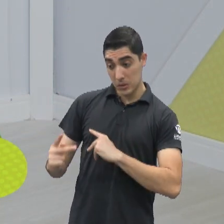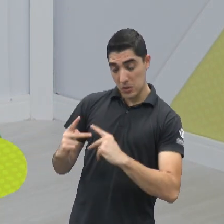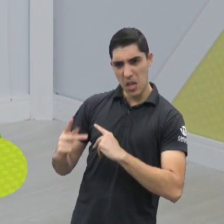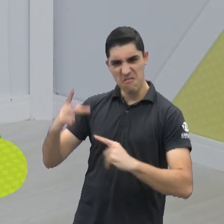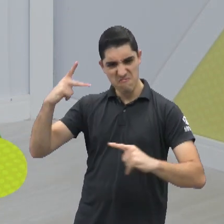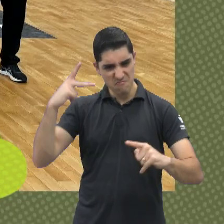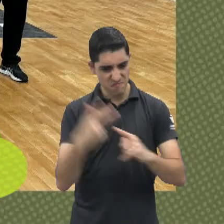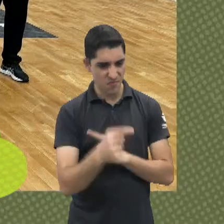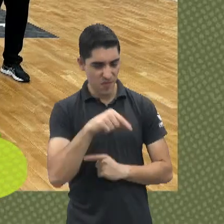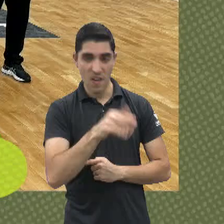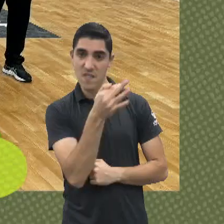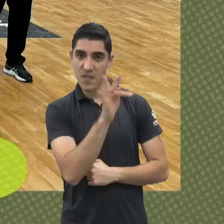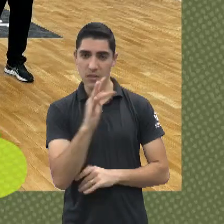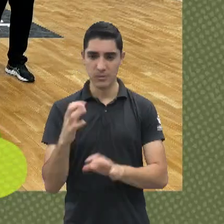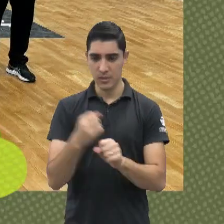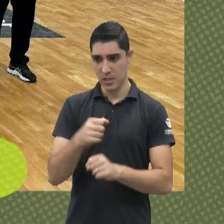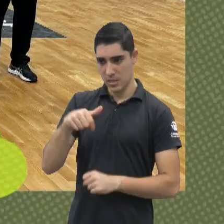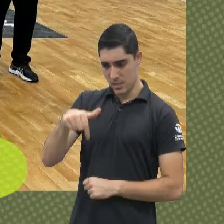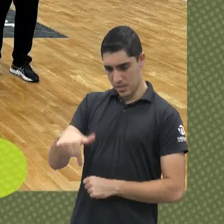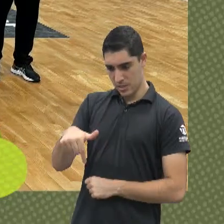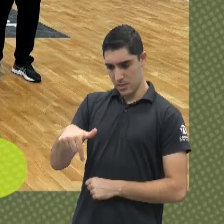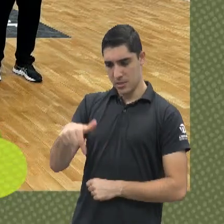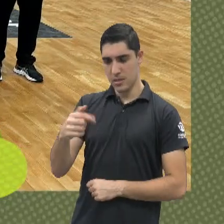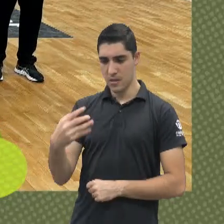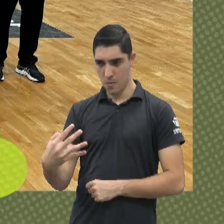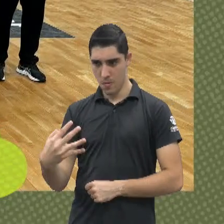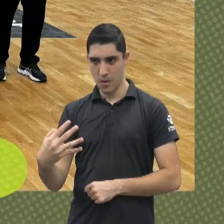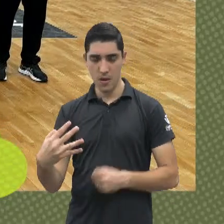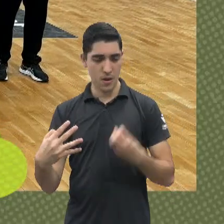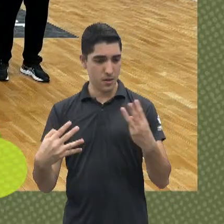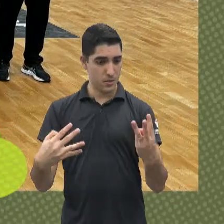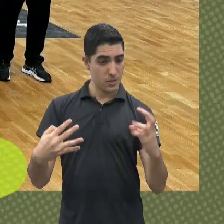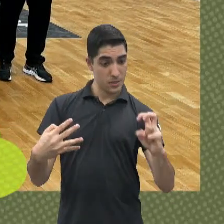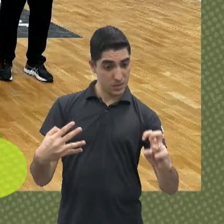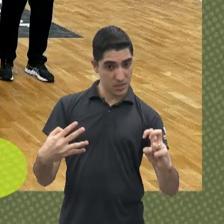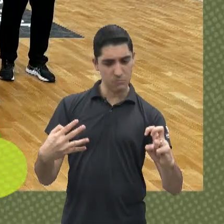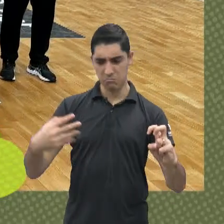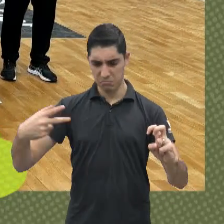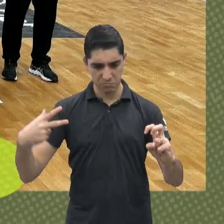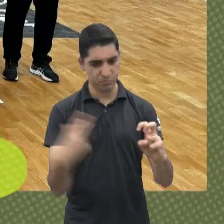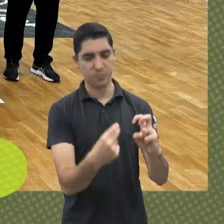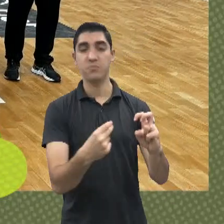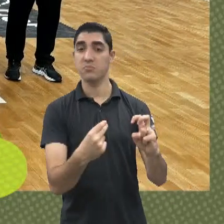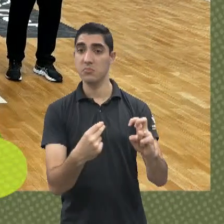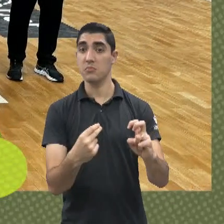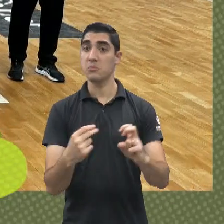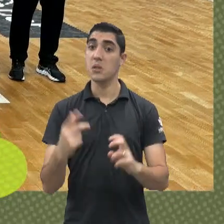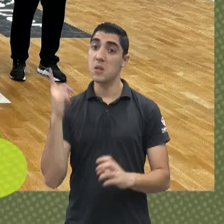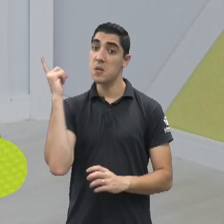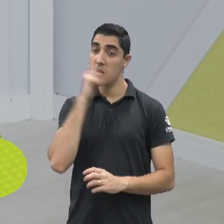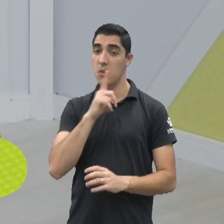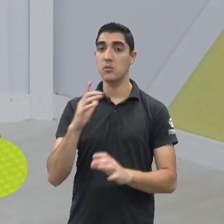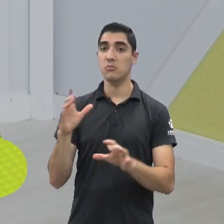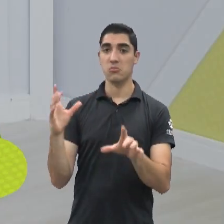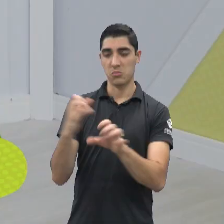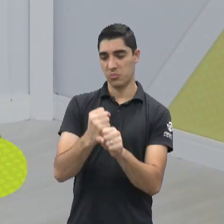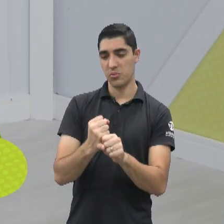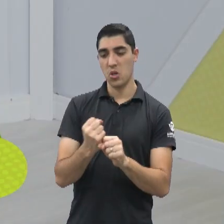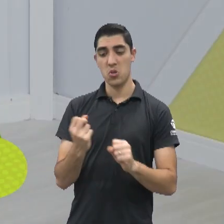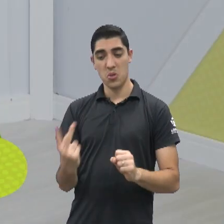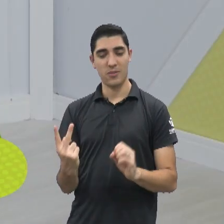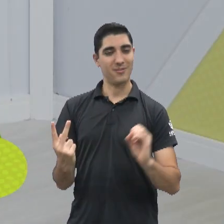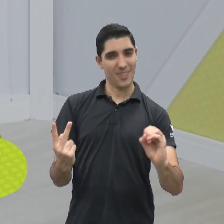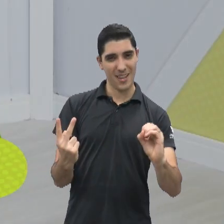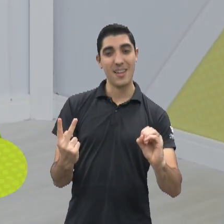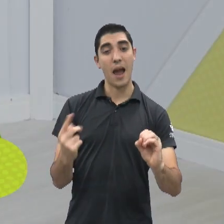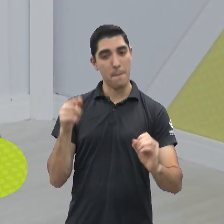Franca por 74 a 35 e fechou a série melhor de 3 por 2-0, se classificando para